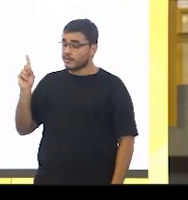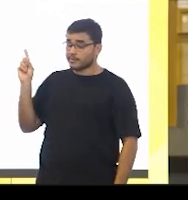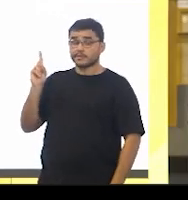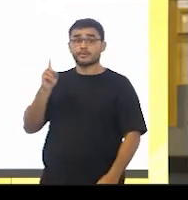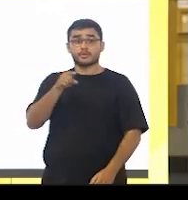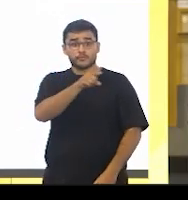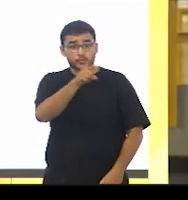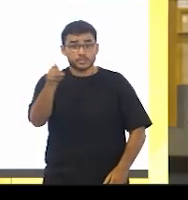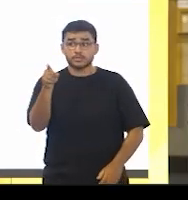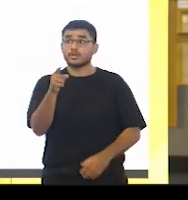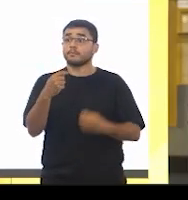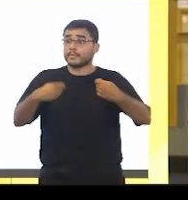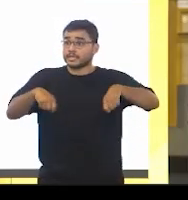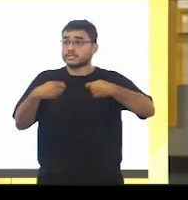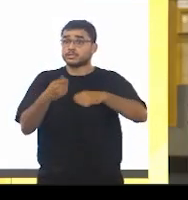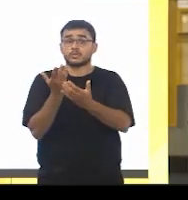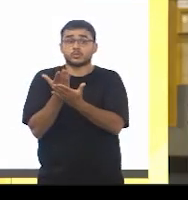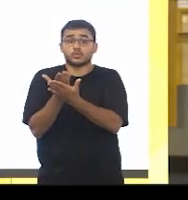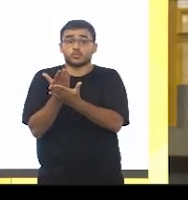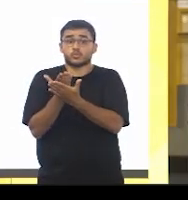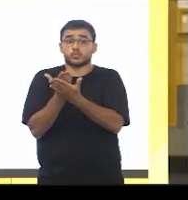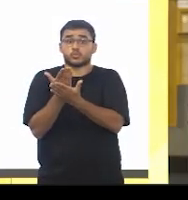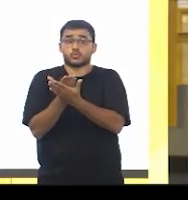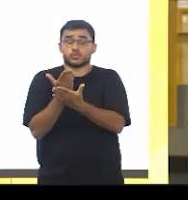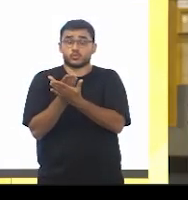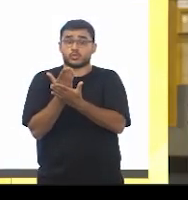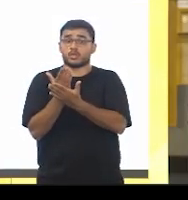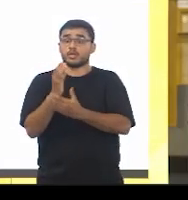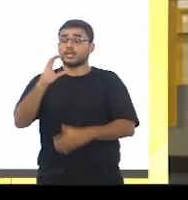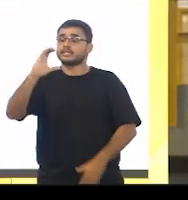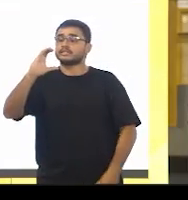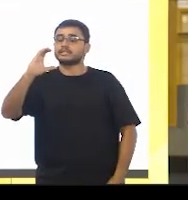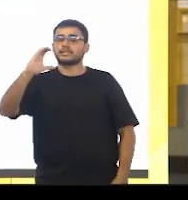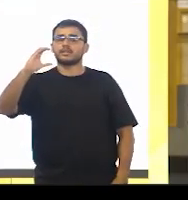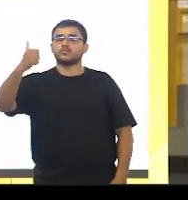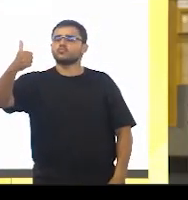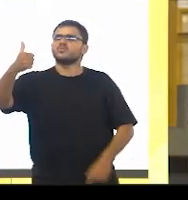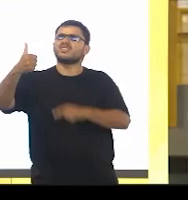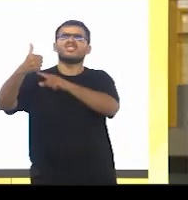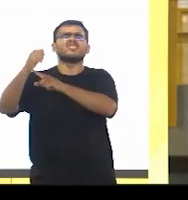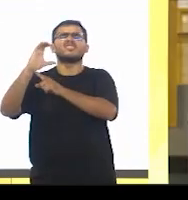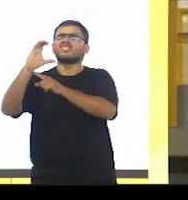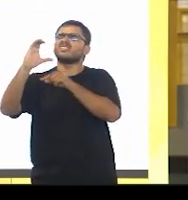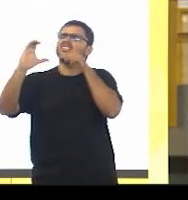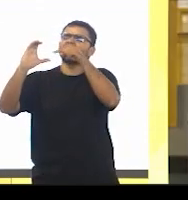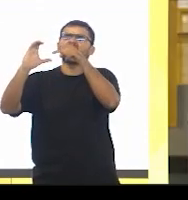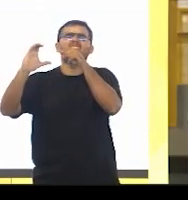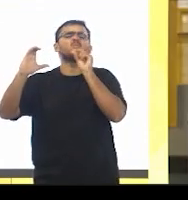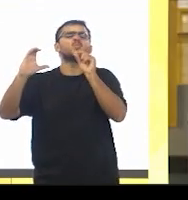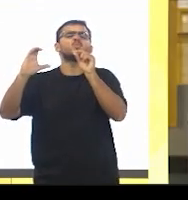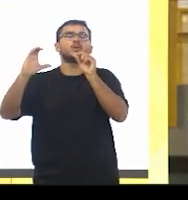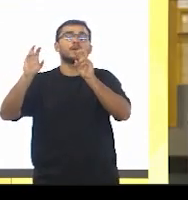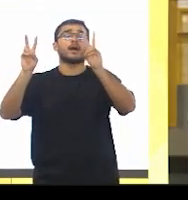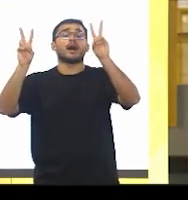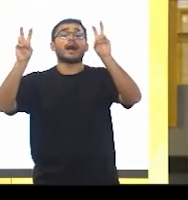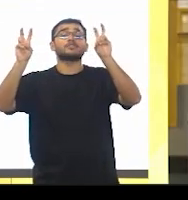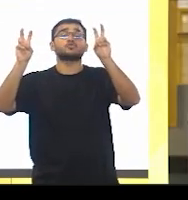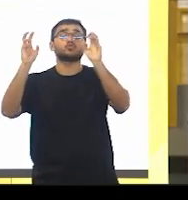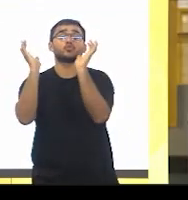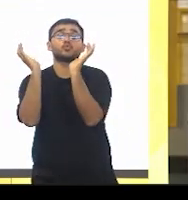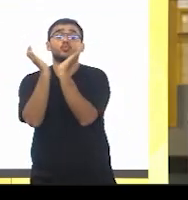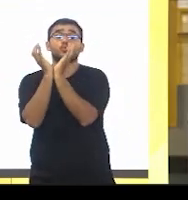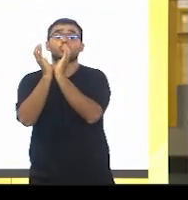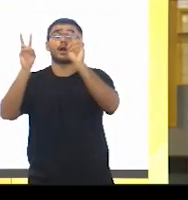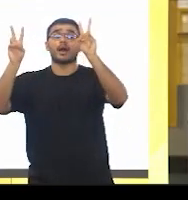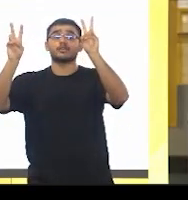cultura, é o que vocês devem estudar para essa competência. É uma competência que envolve muito, por exemplo, a filosofia